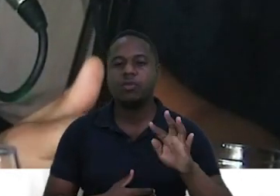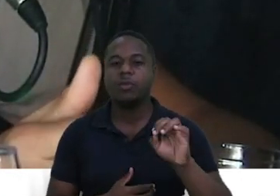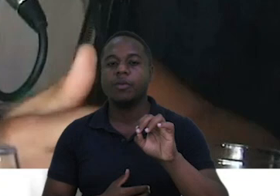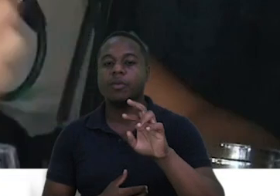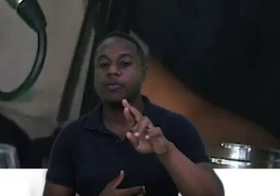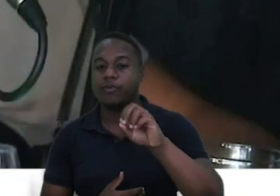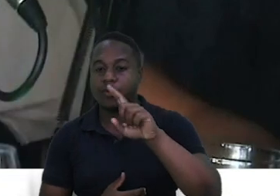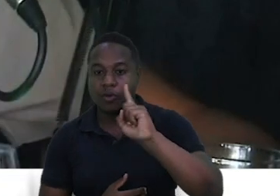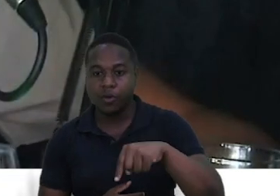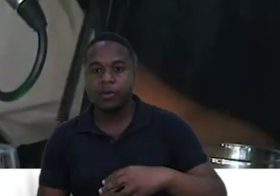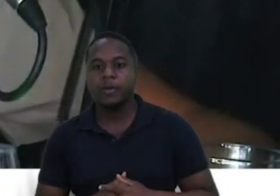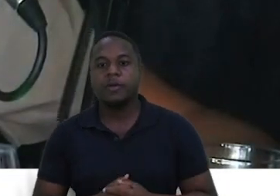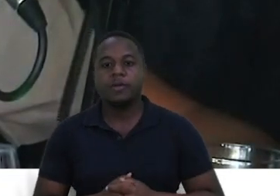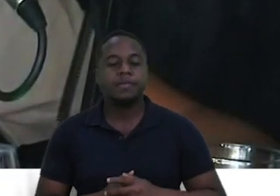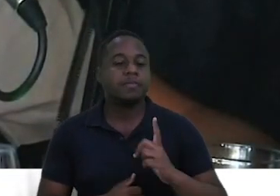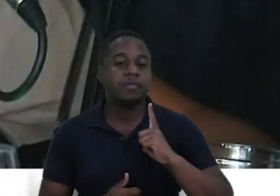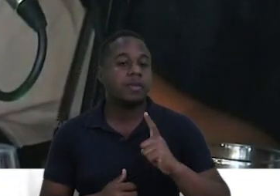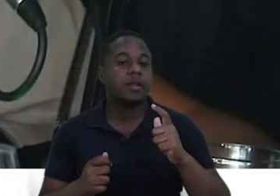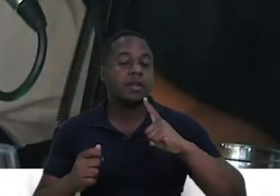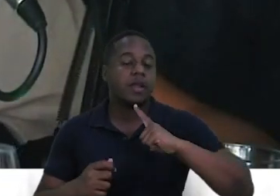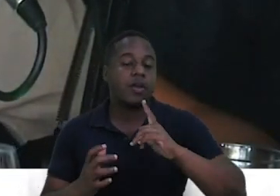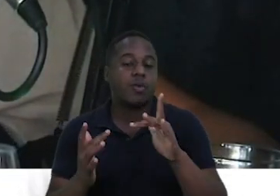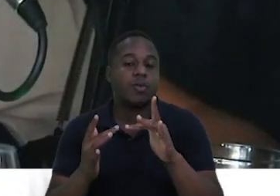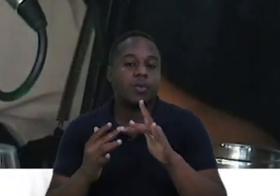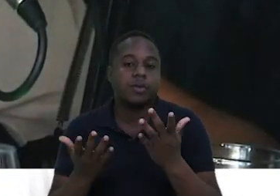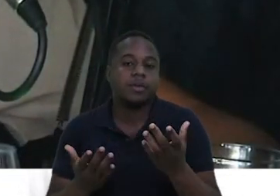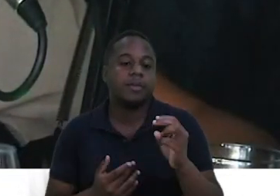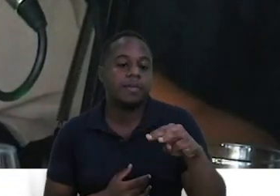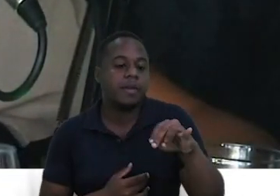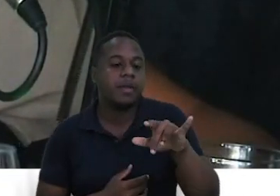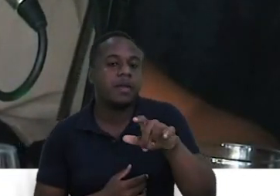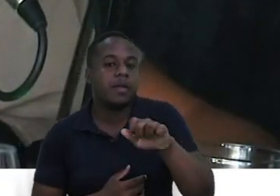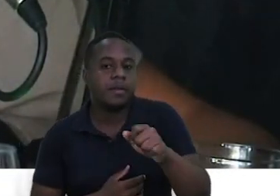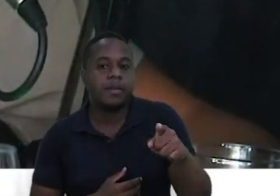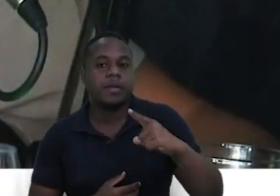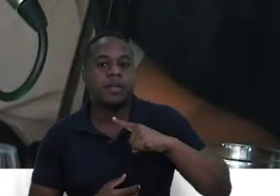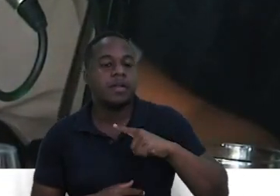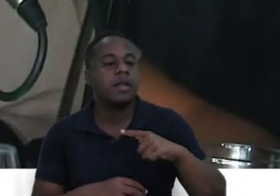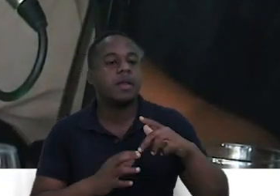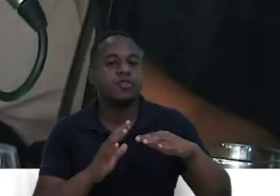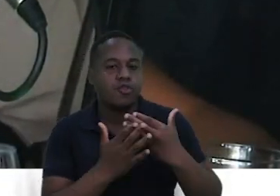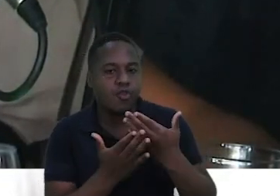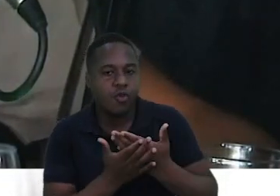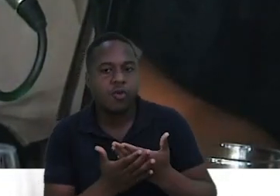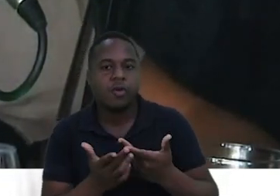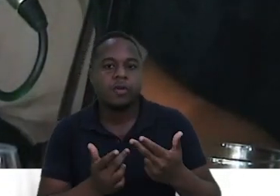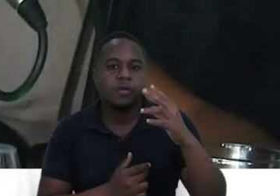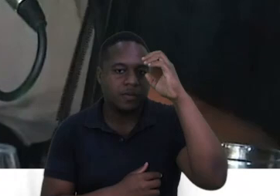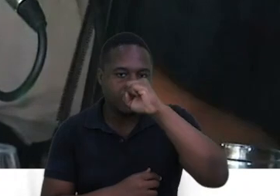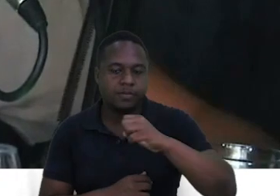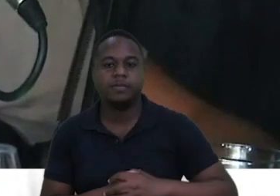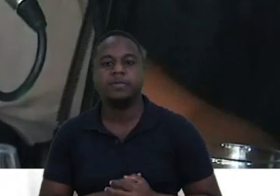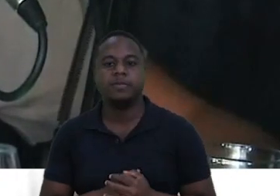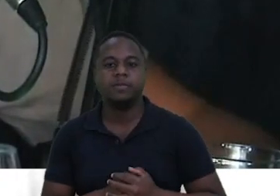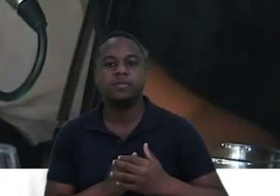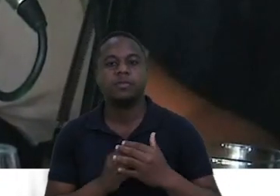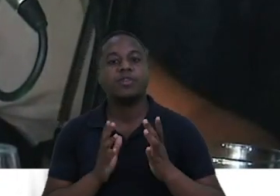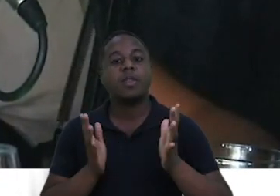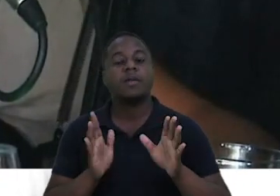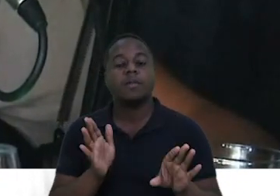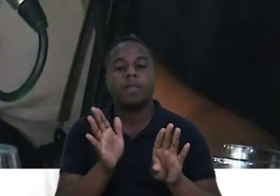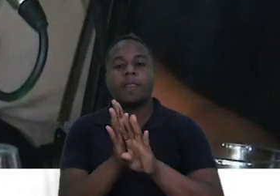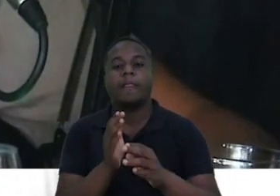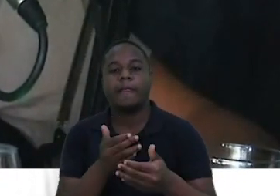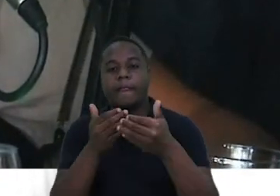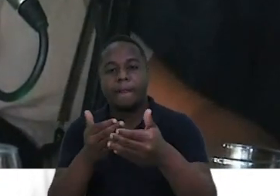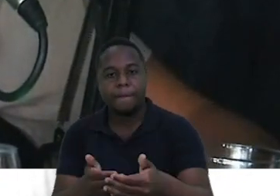jeito que é... Que tem contato, do jeito que sabe, como Mila teve. O primeiro contato dela foi lá no Pé Descalço e tal... Já com aula de dança, né? Com que aula. É um